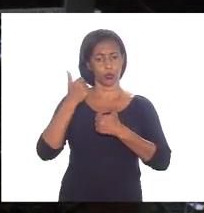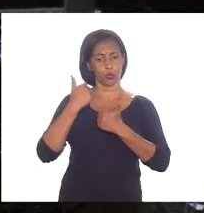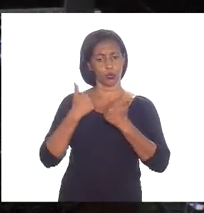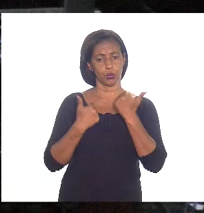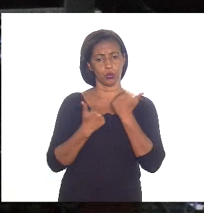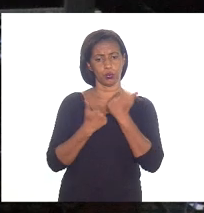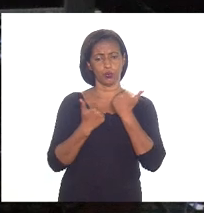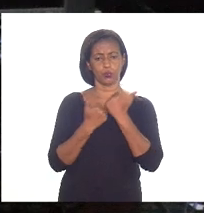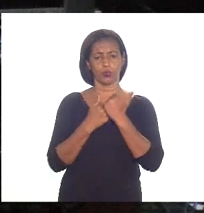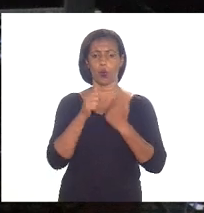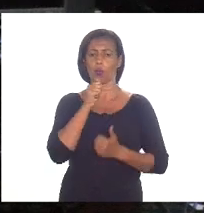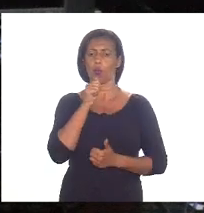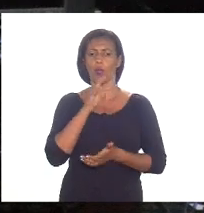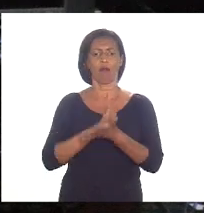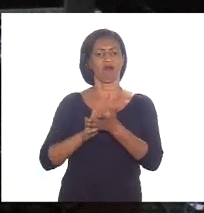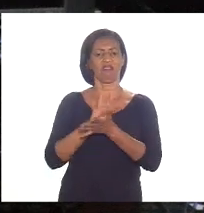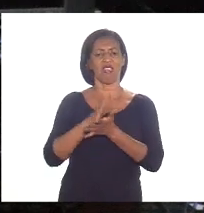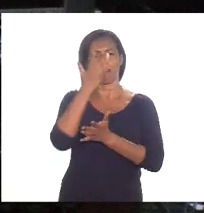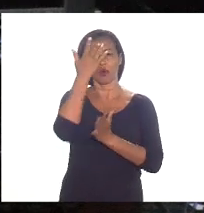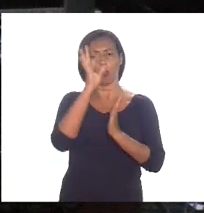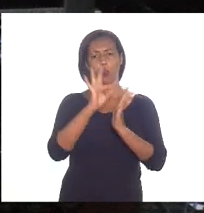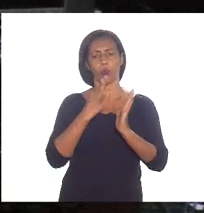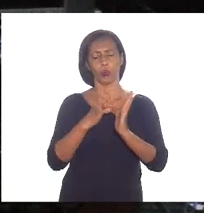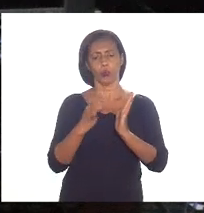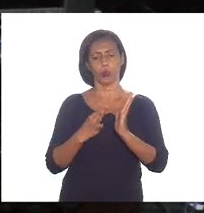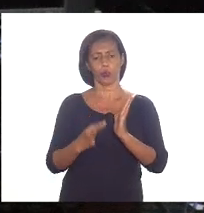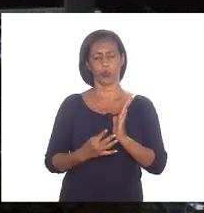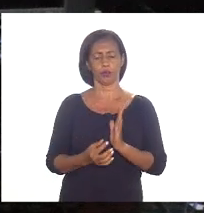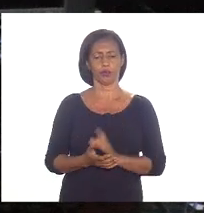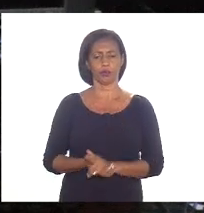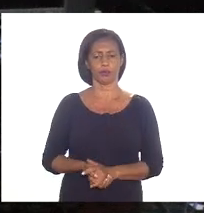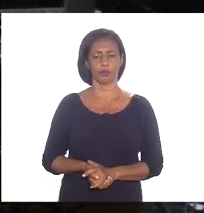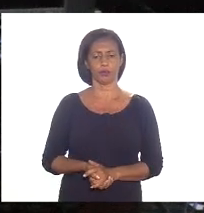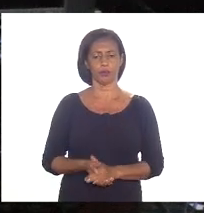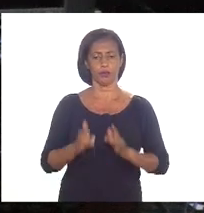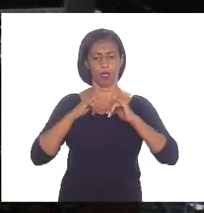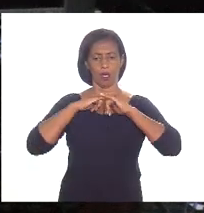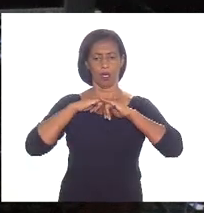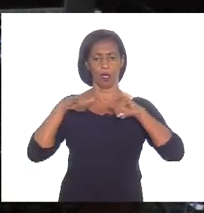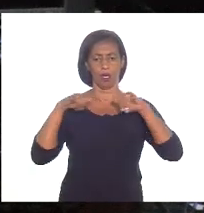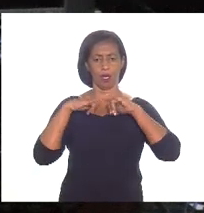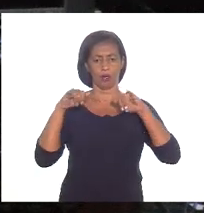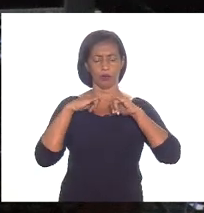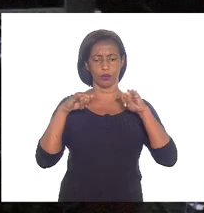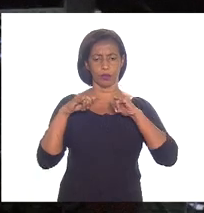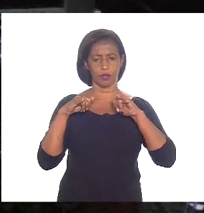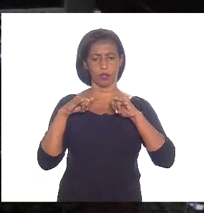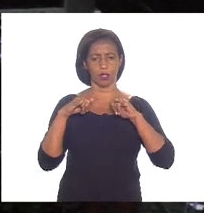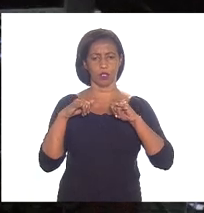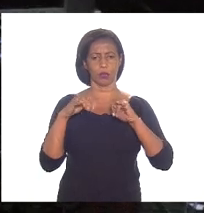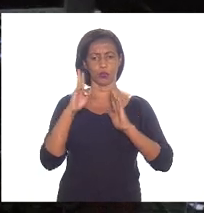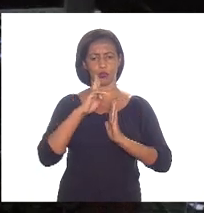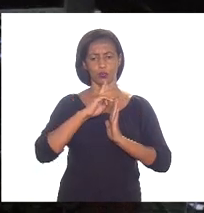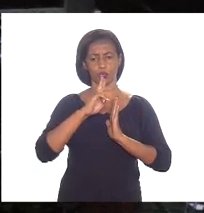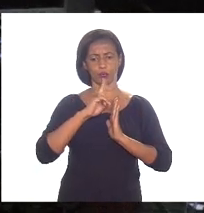Não havendo mais quem queira se inscrever, o anúncio do registro, anuncio o registro das seguintes